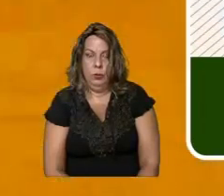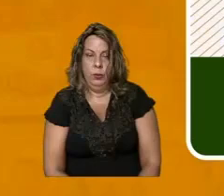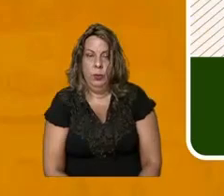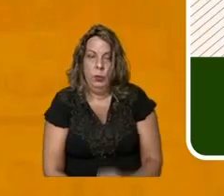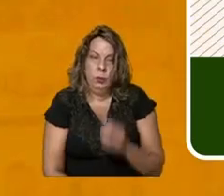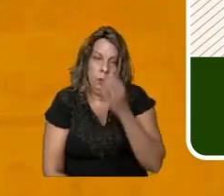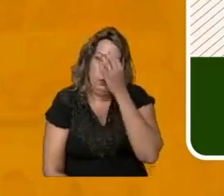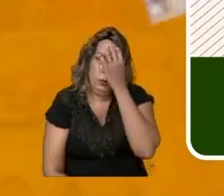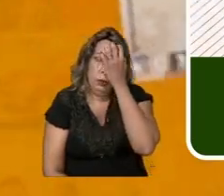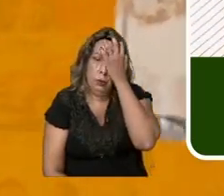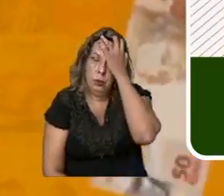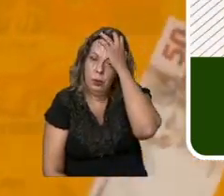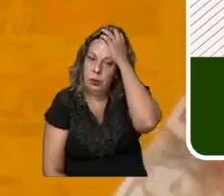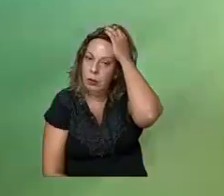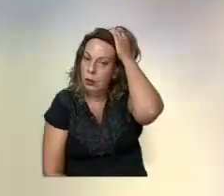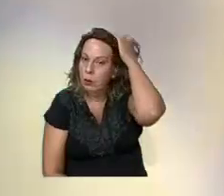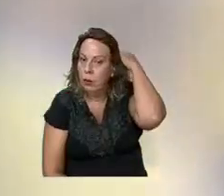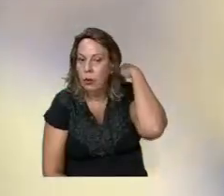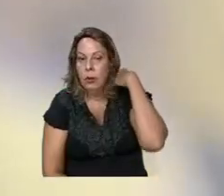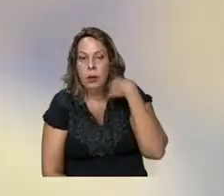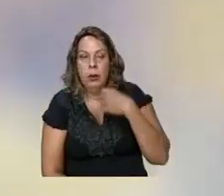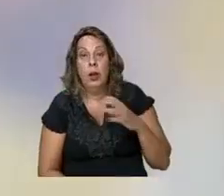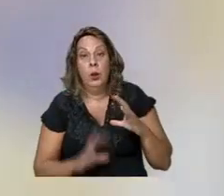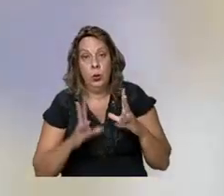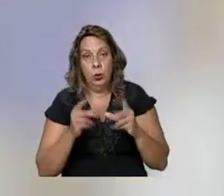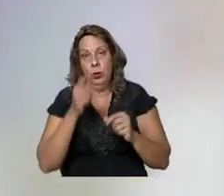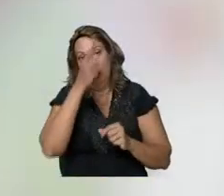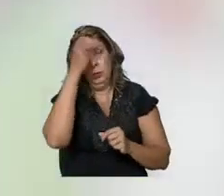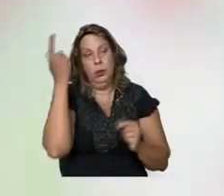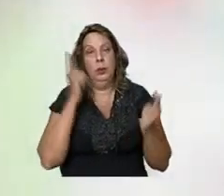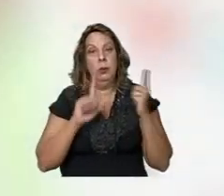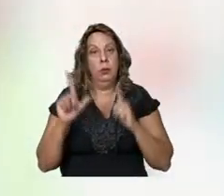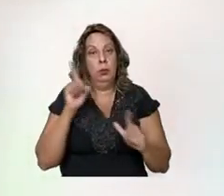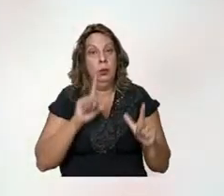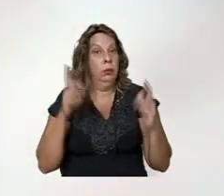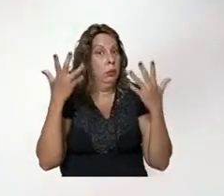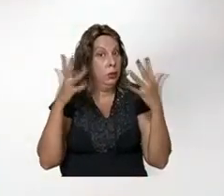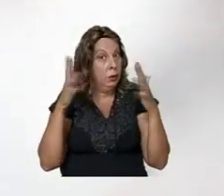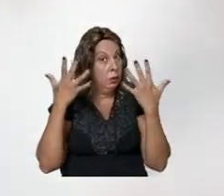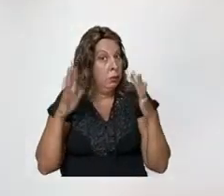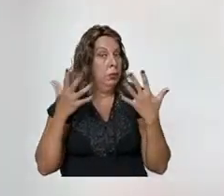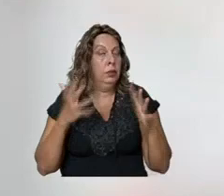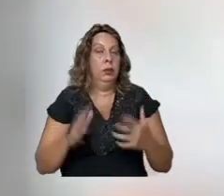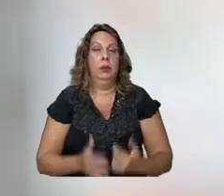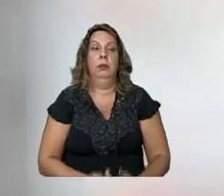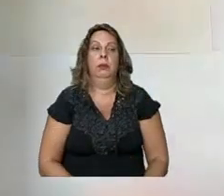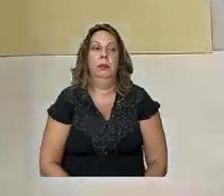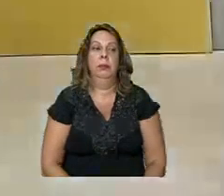de Japaratuba, Lindinalva. A todos os contemplados, os nossos parabéns!